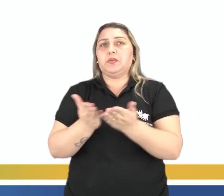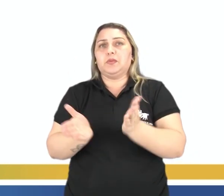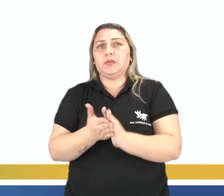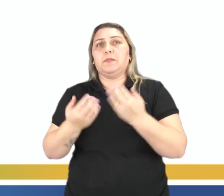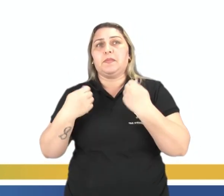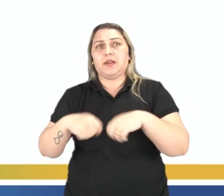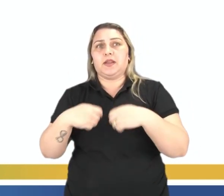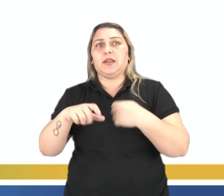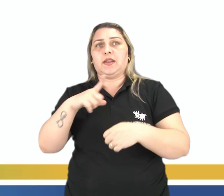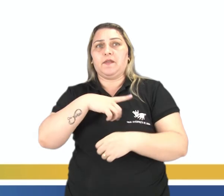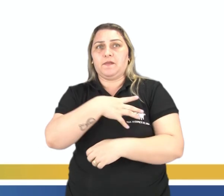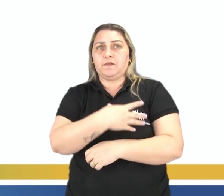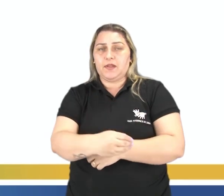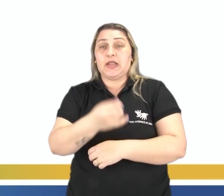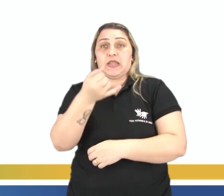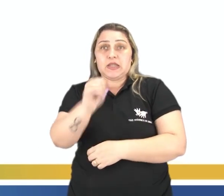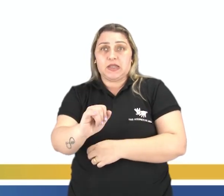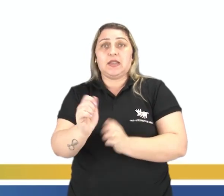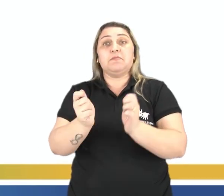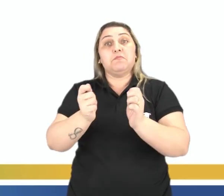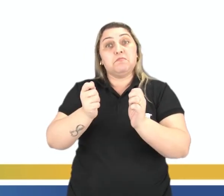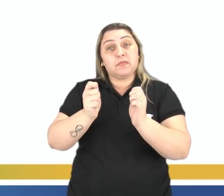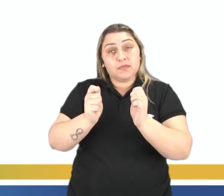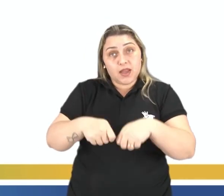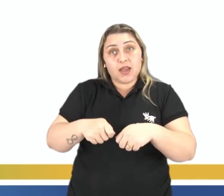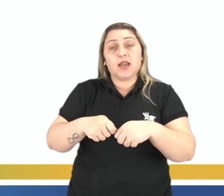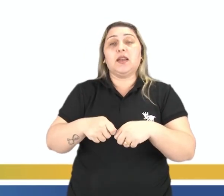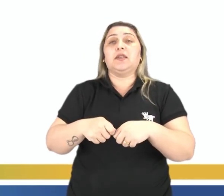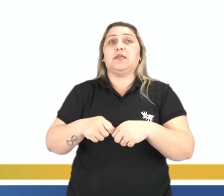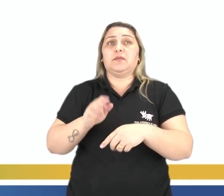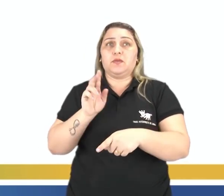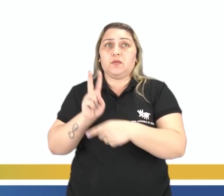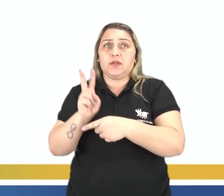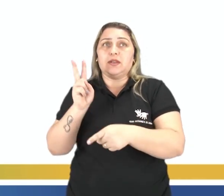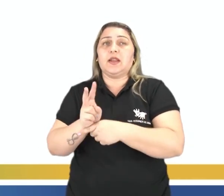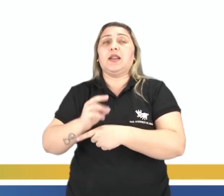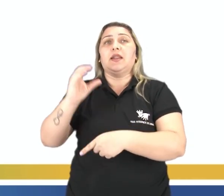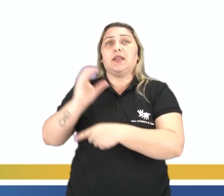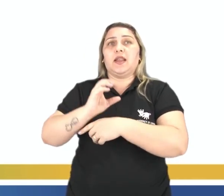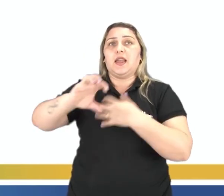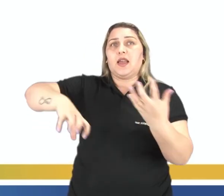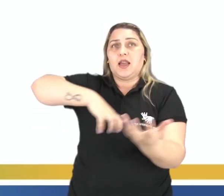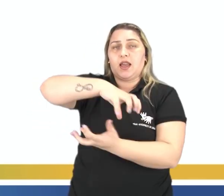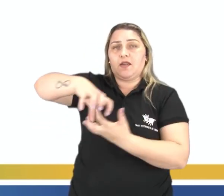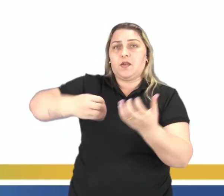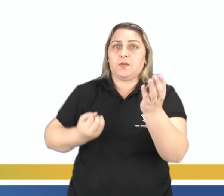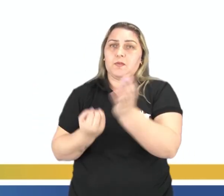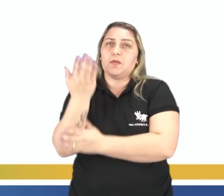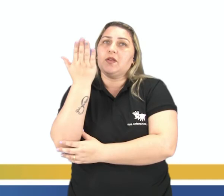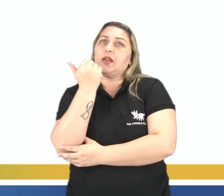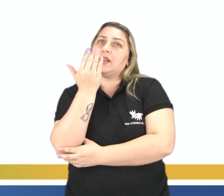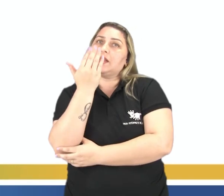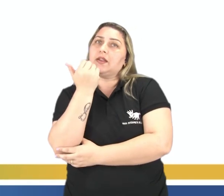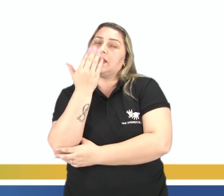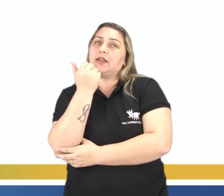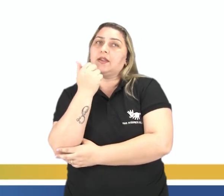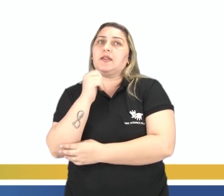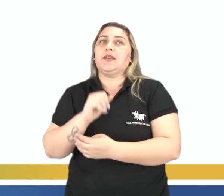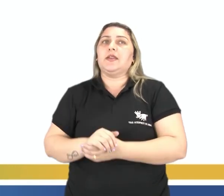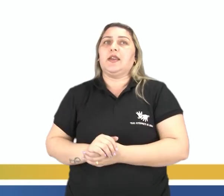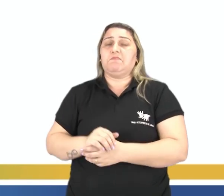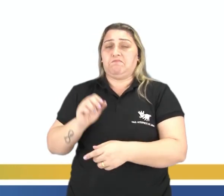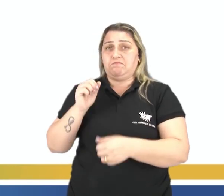que devia ter filhos caso pudesse sustentá-los. Letra C, a revolução na forma de produzir alimentos